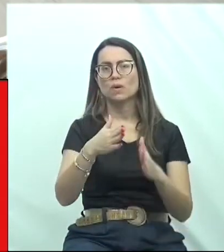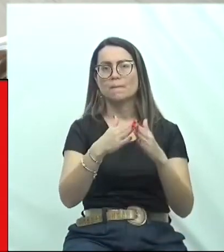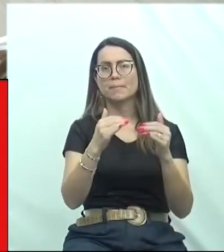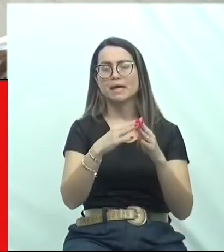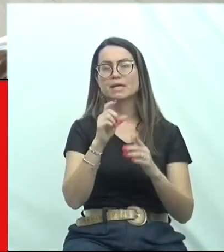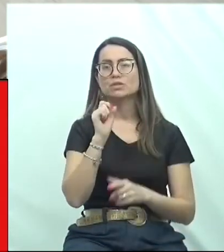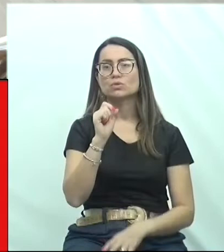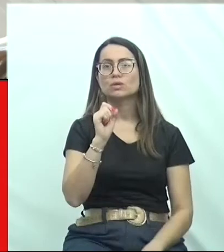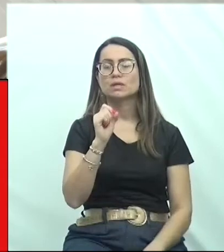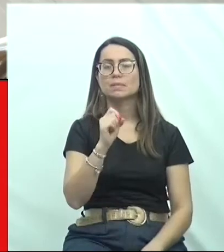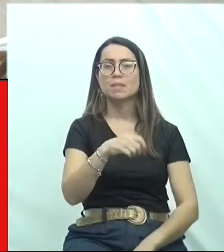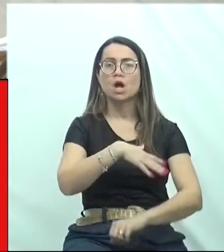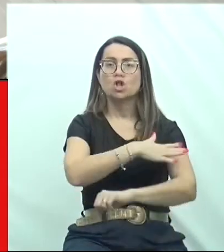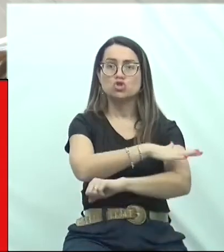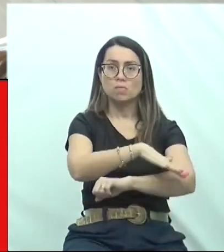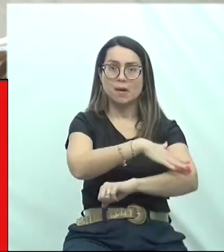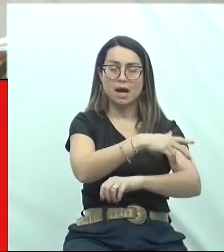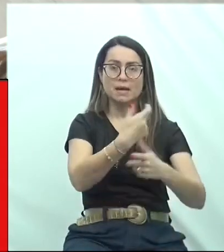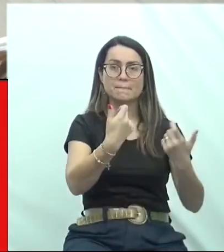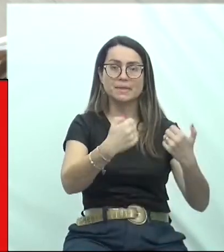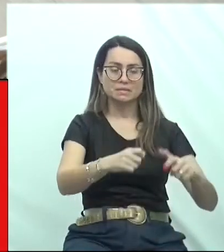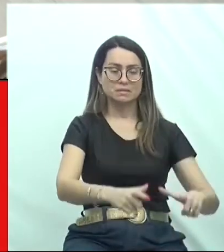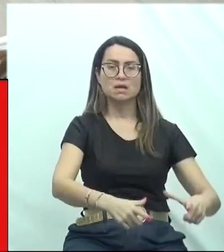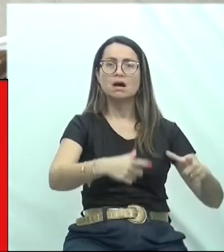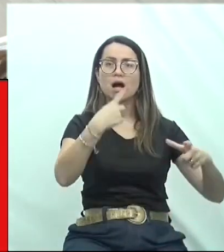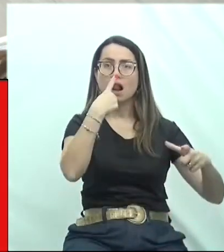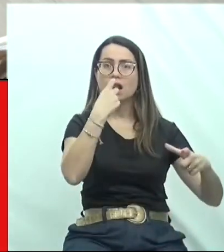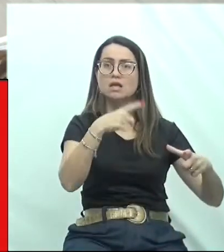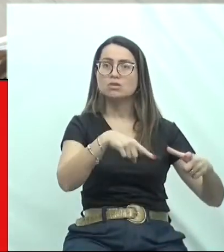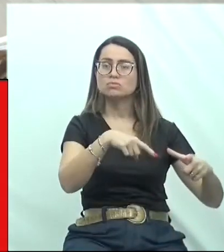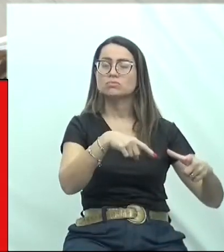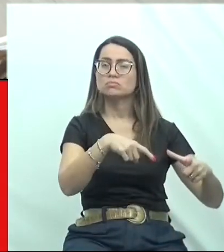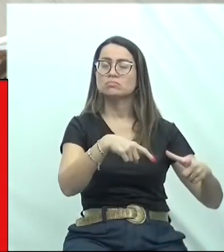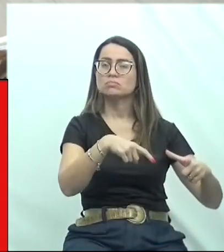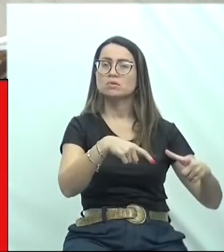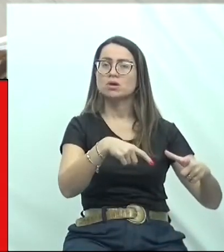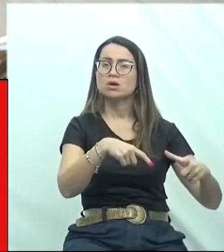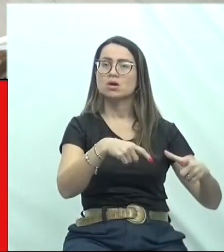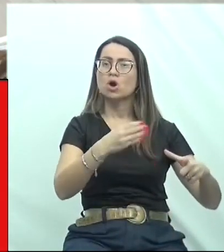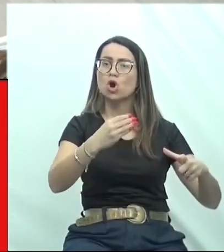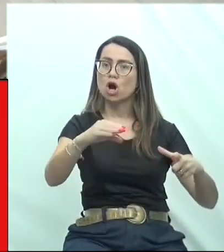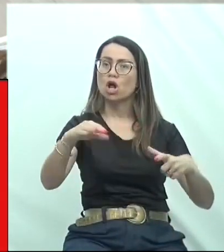lixeiras pelos parques municipais Prefeito Altair Guido,